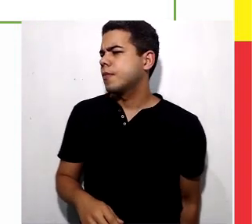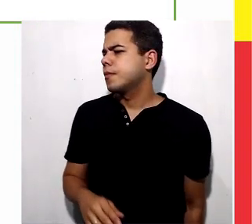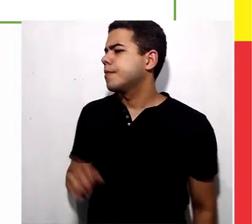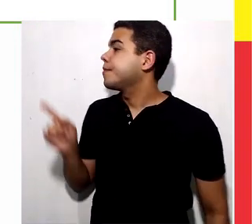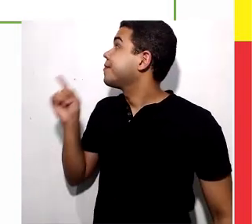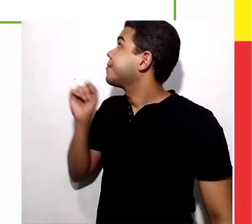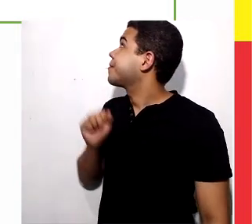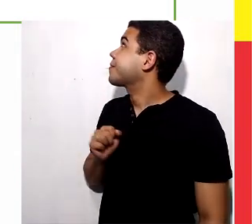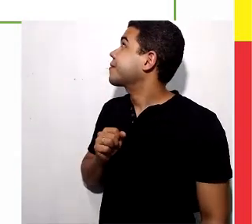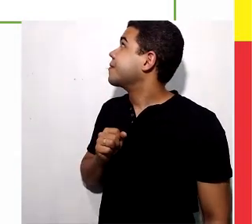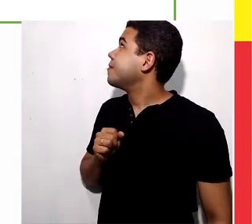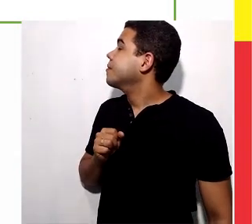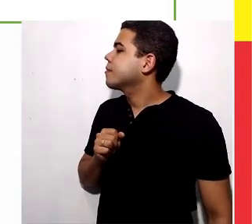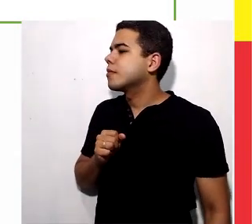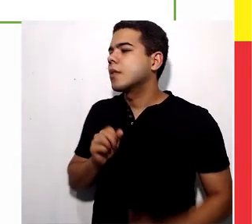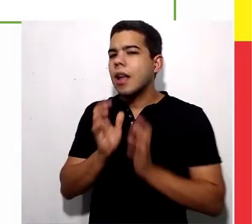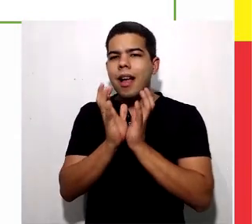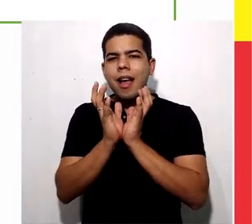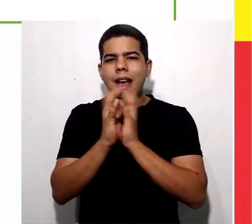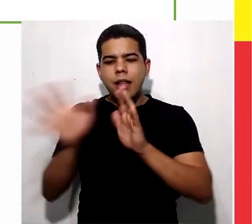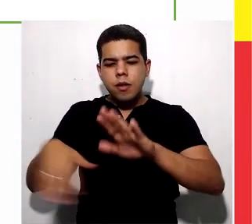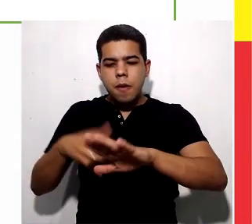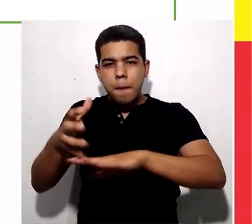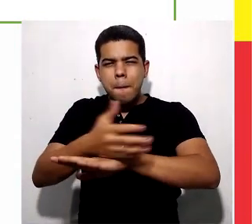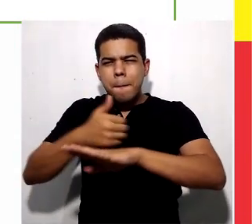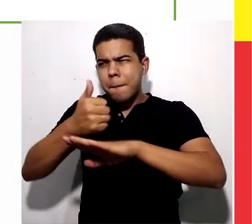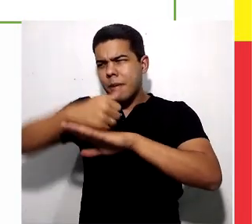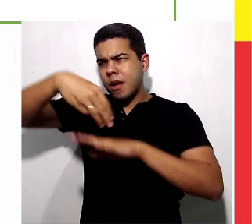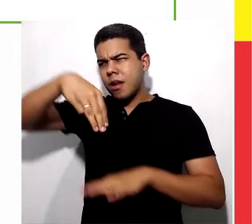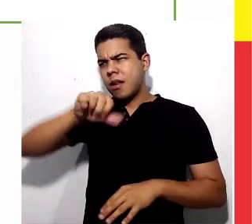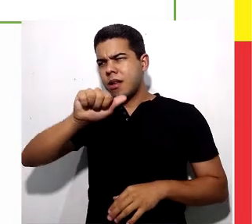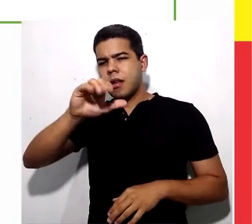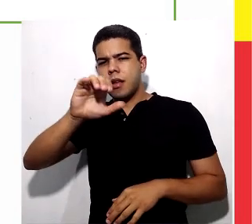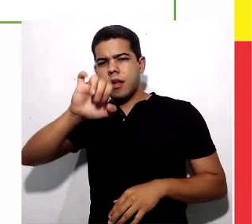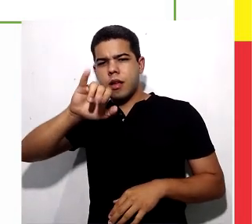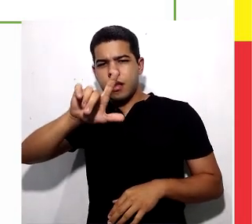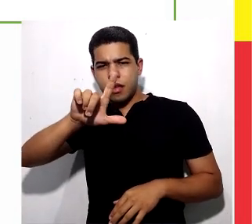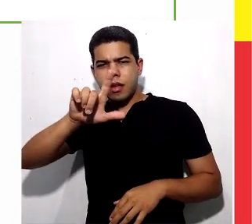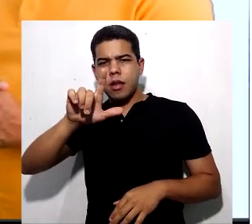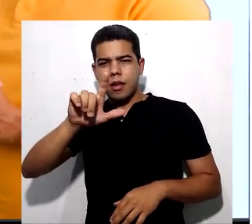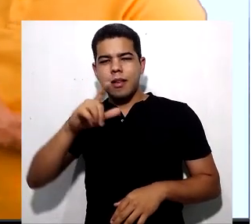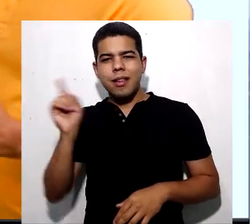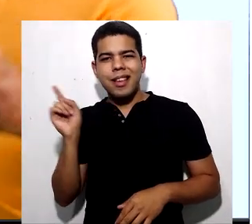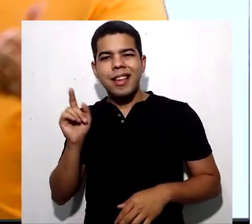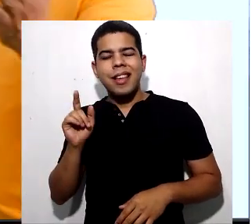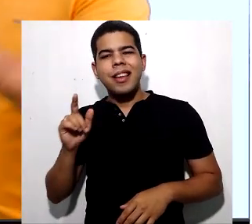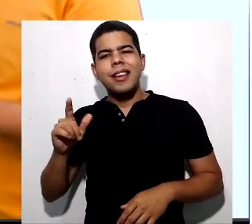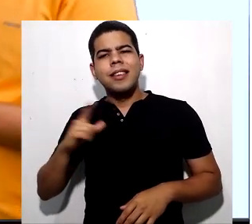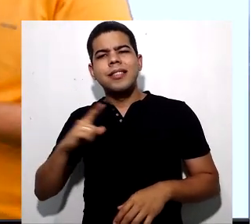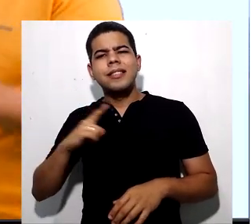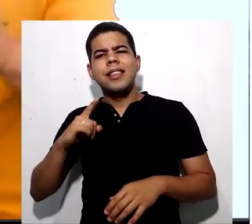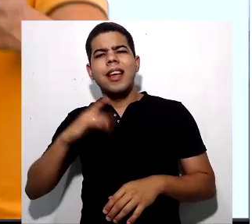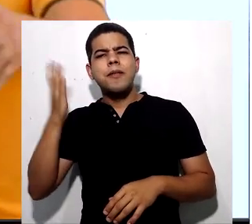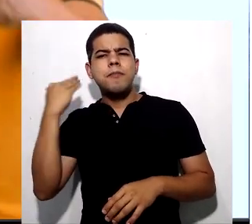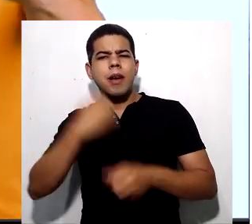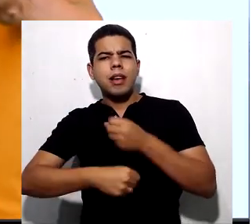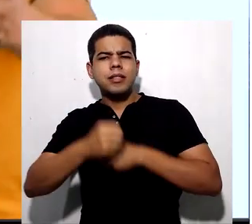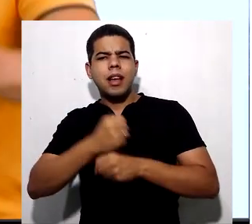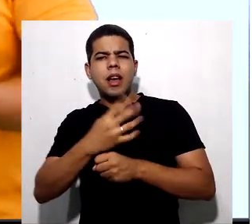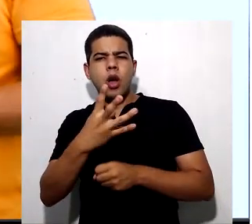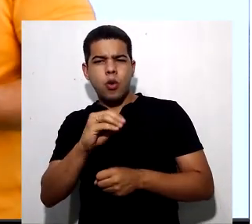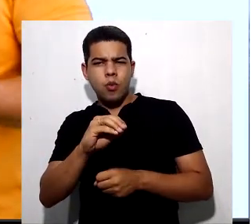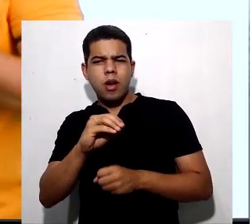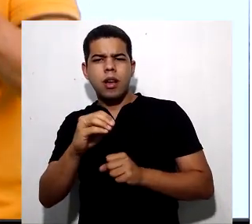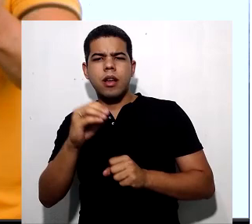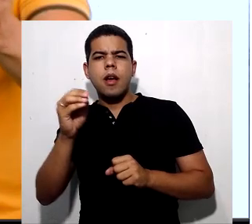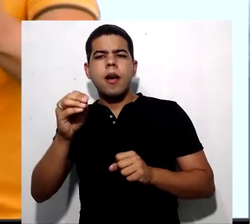se falava. Recife é a Praça Maciel Pinheiro, né, que lá do bairro da Boa Vista, na década de 40. O que é que você tem a falar,